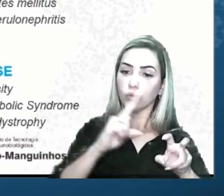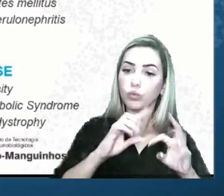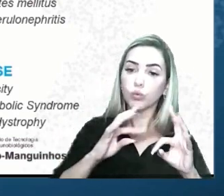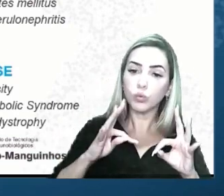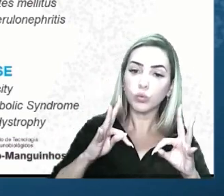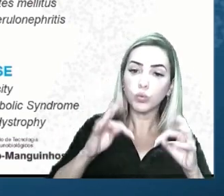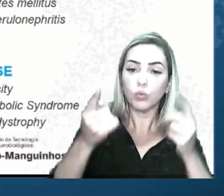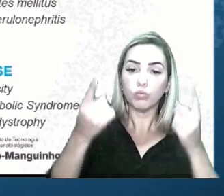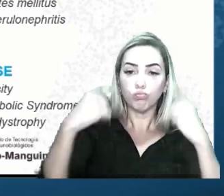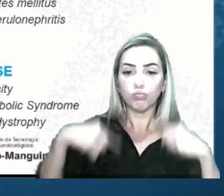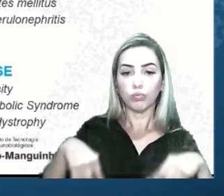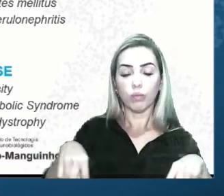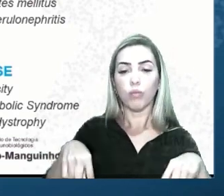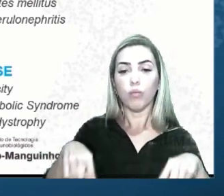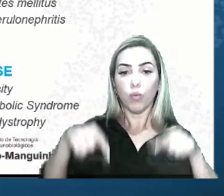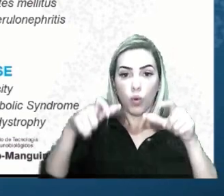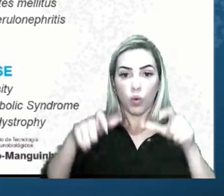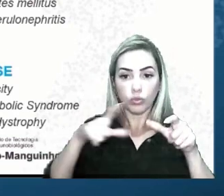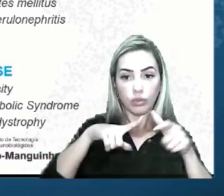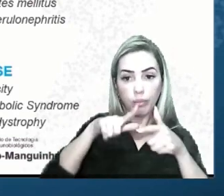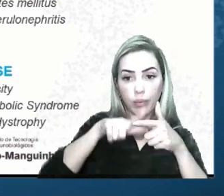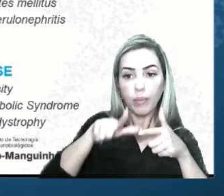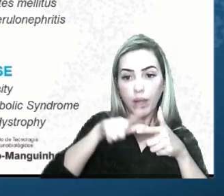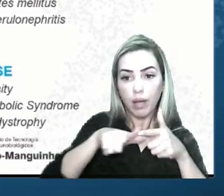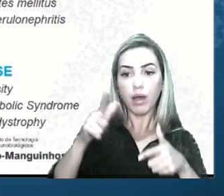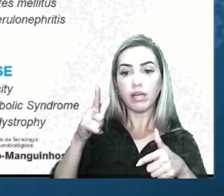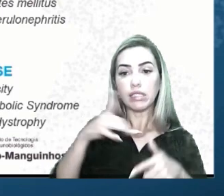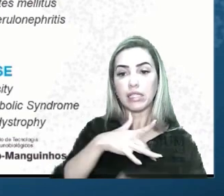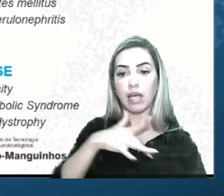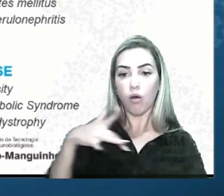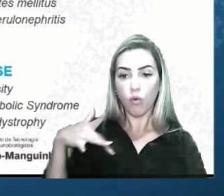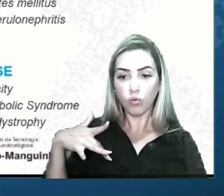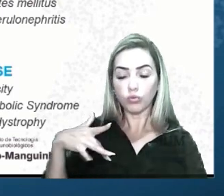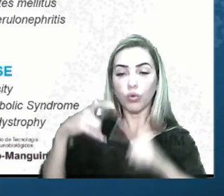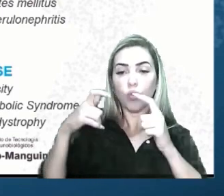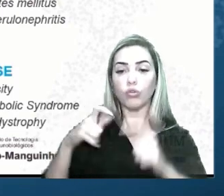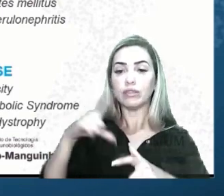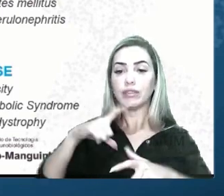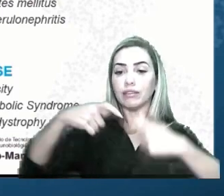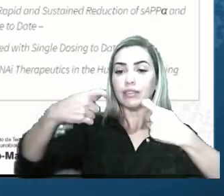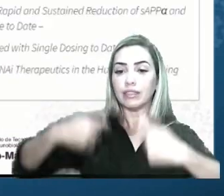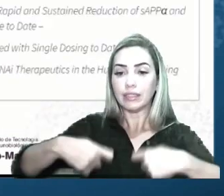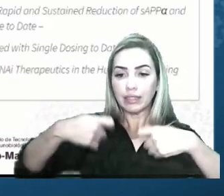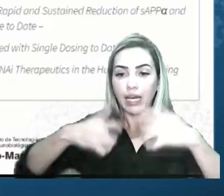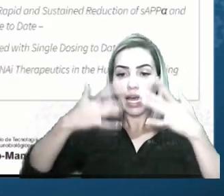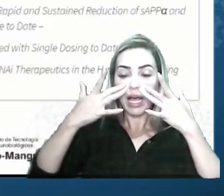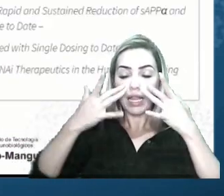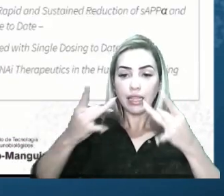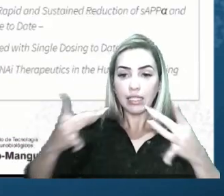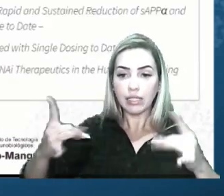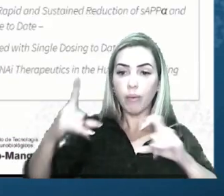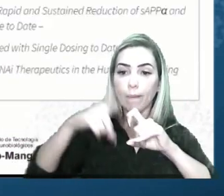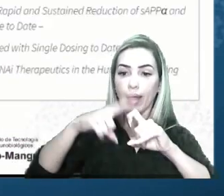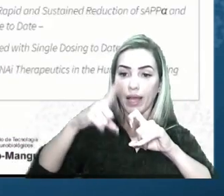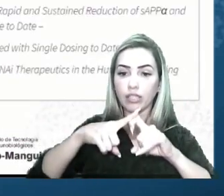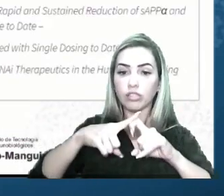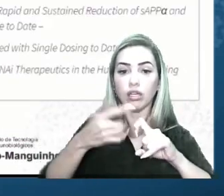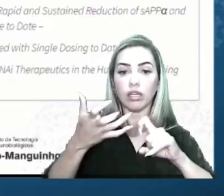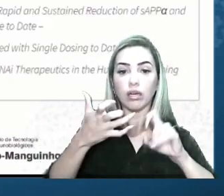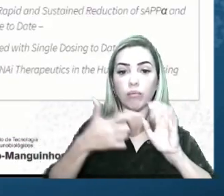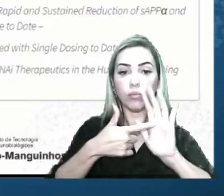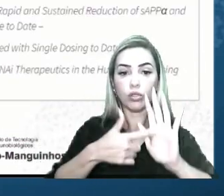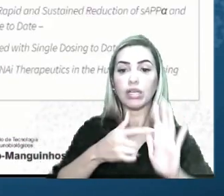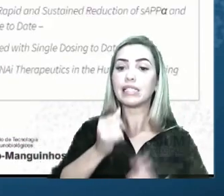no corpo. Onde houver um problema de saúde, onde houver necessidade de atenção médica, eu gostaria de mostrar a vocês um